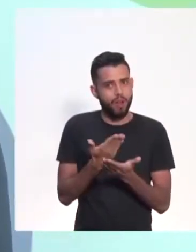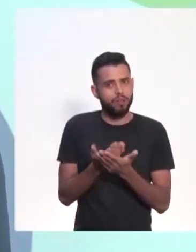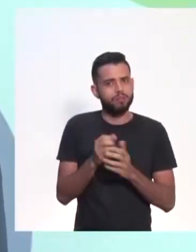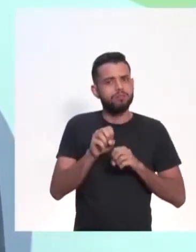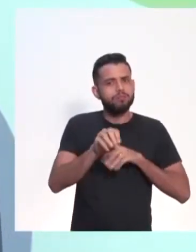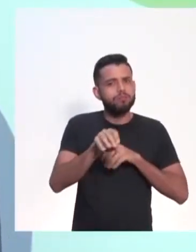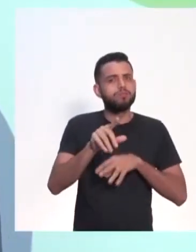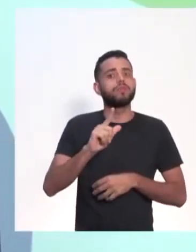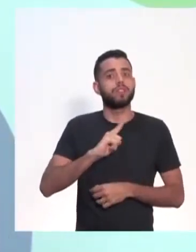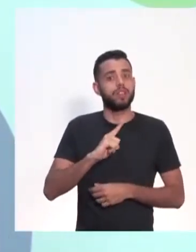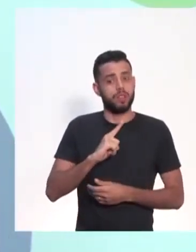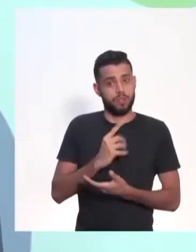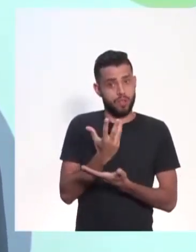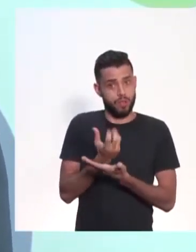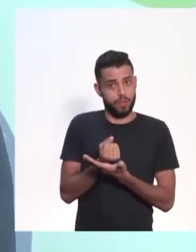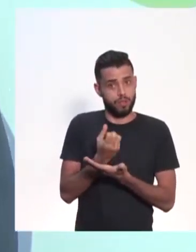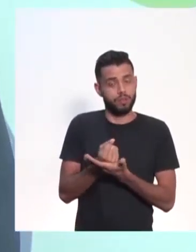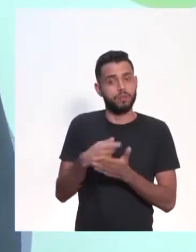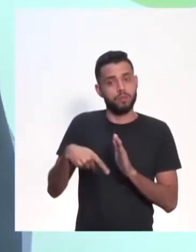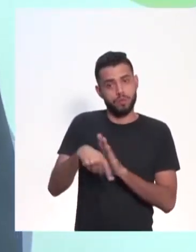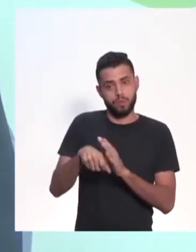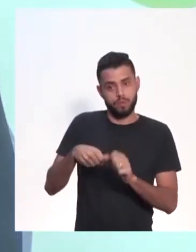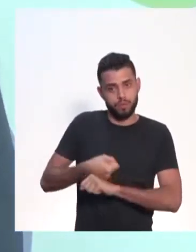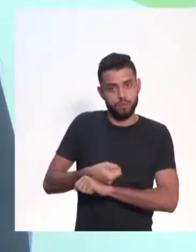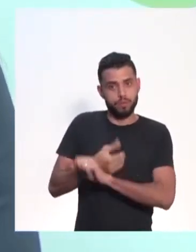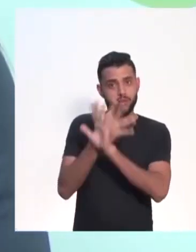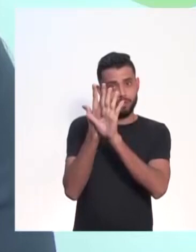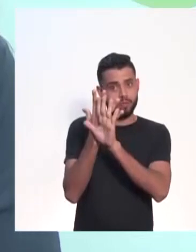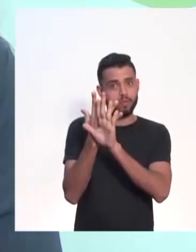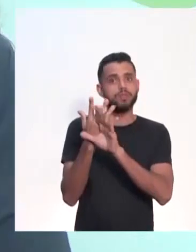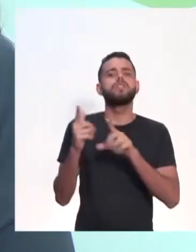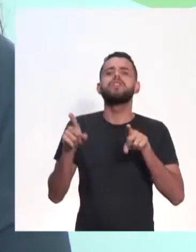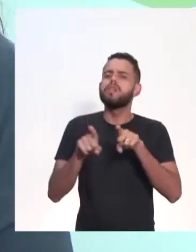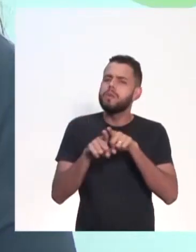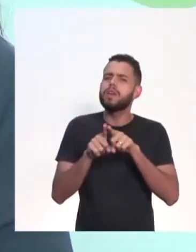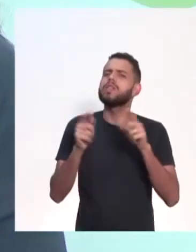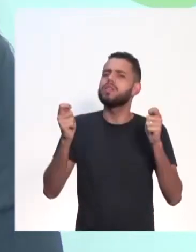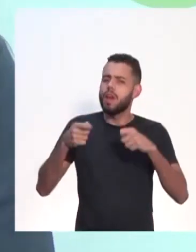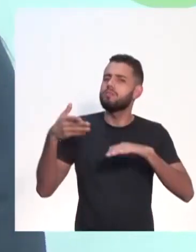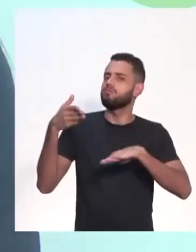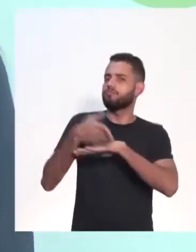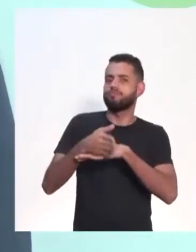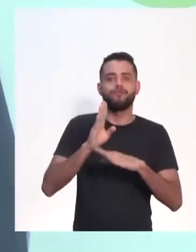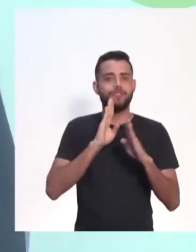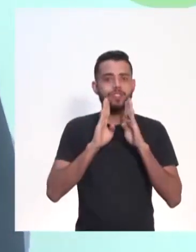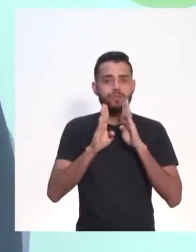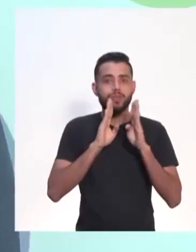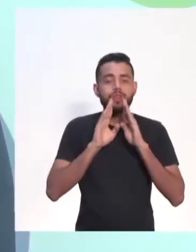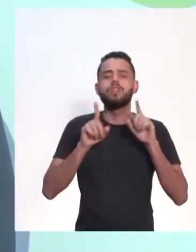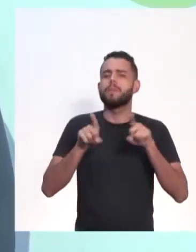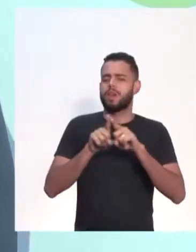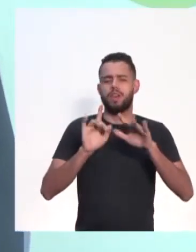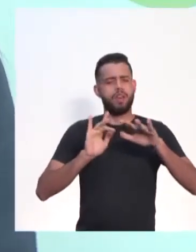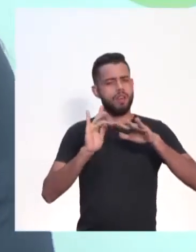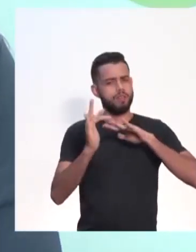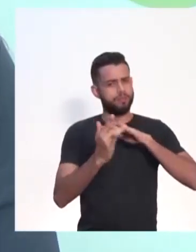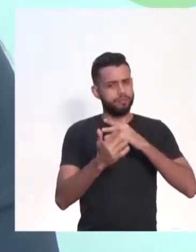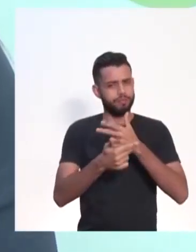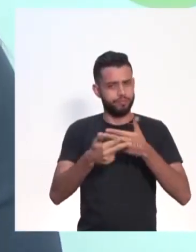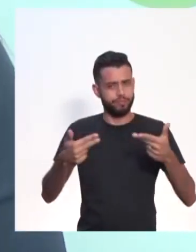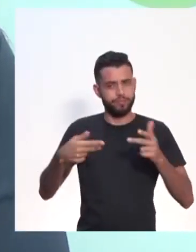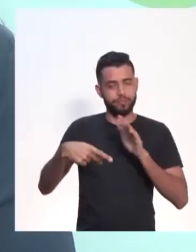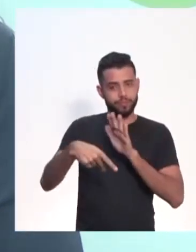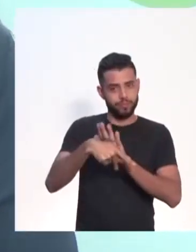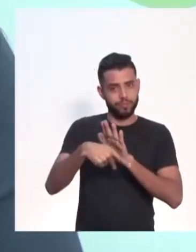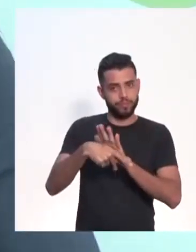pelo aplicativo do Centro de Mídias, ela também pode ser acessada pelo Facebook e pelas redes sociais do Centro de